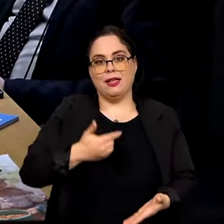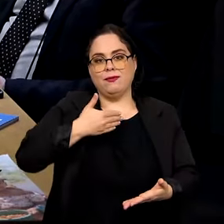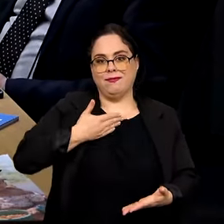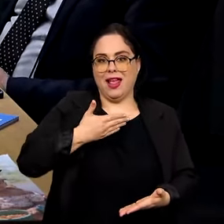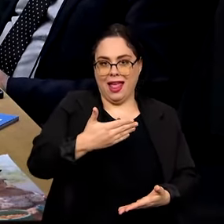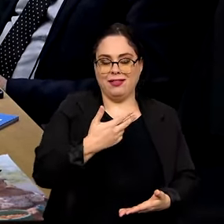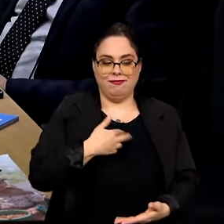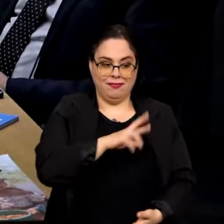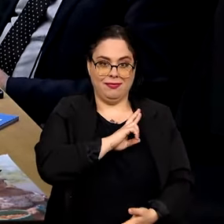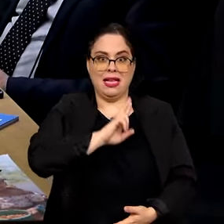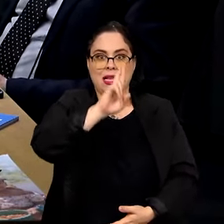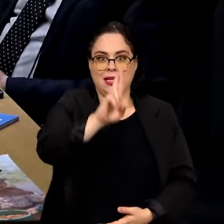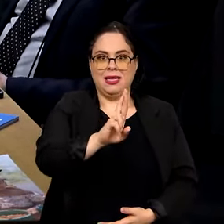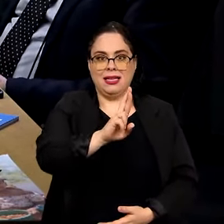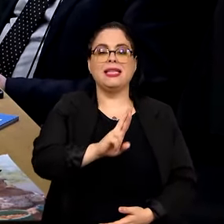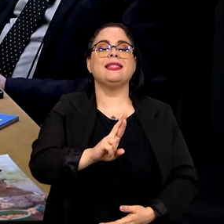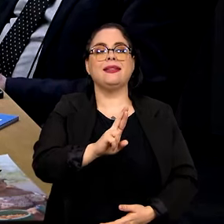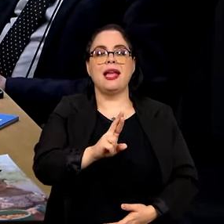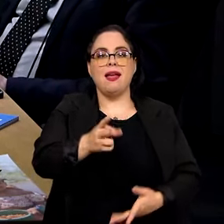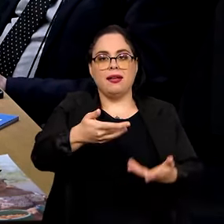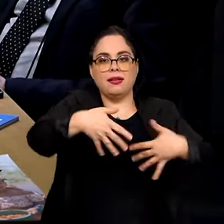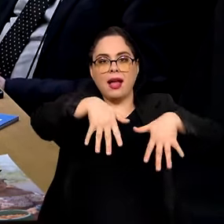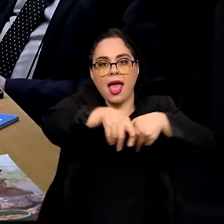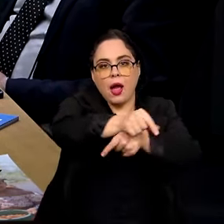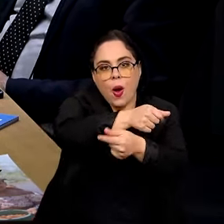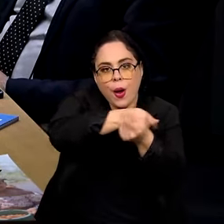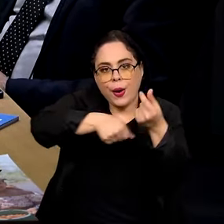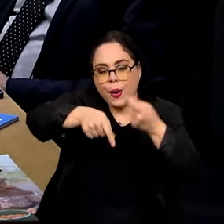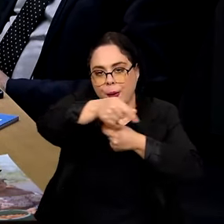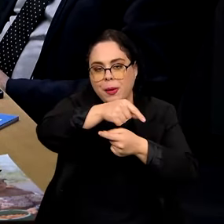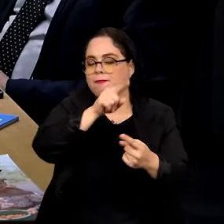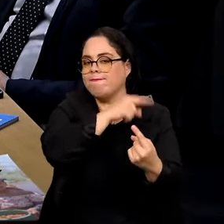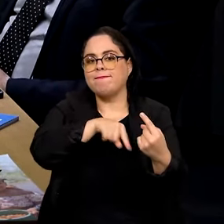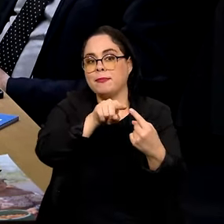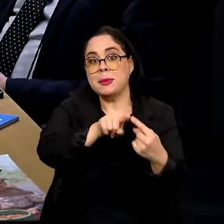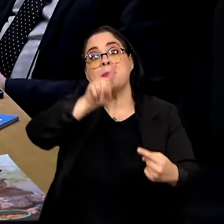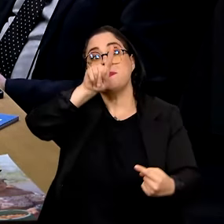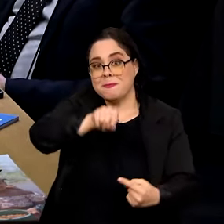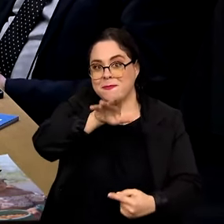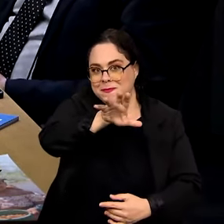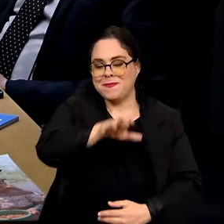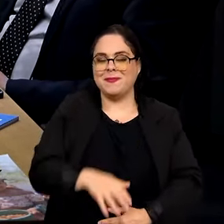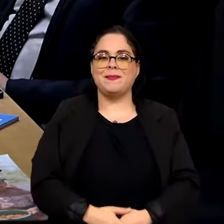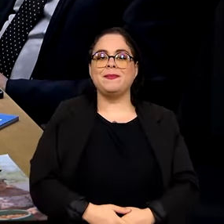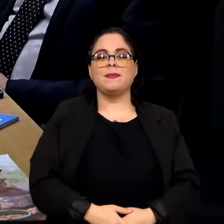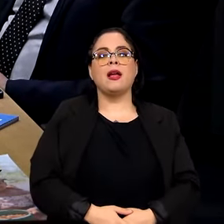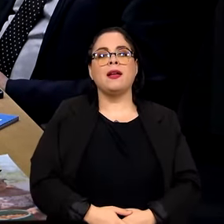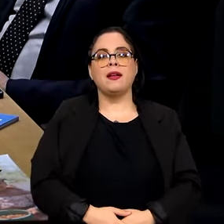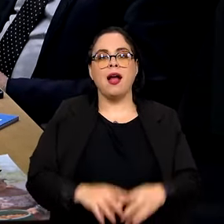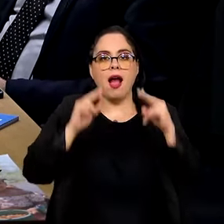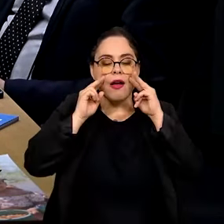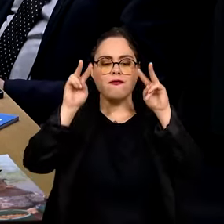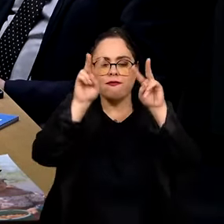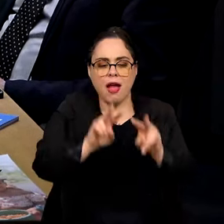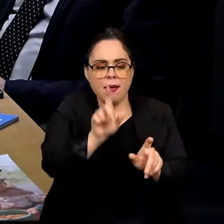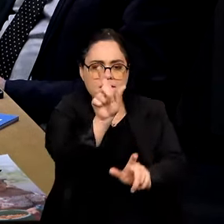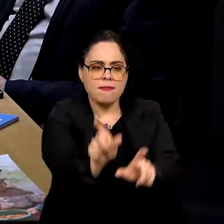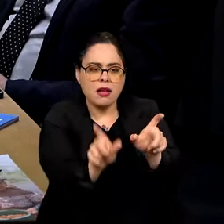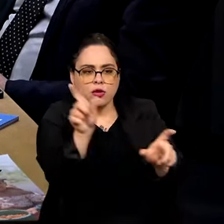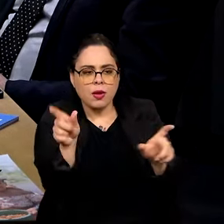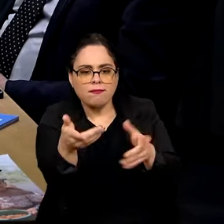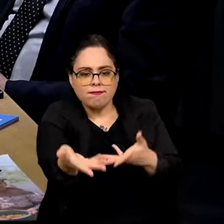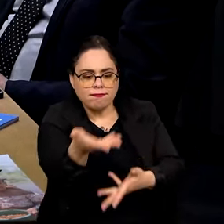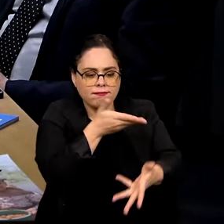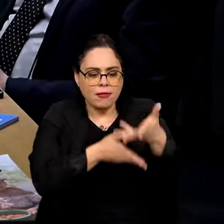Estou à frente a secretaria de inclusão socioeconômica né tem essa finalidade né de olhar para este